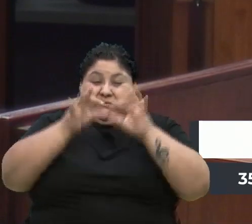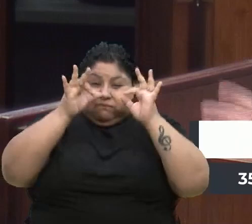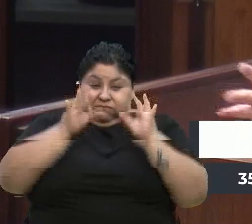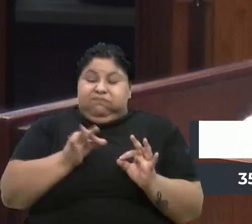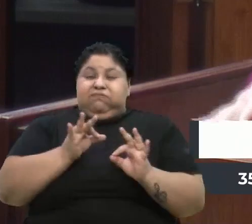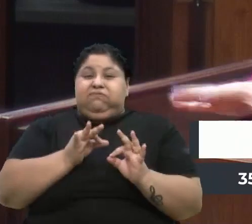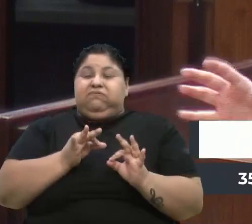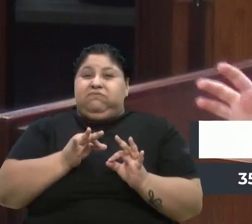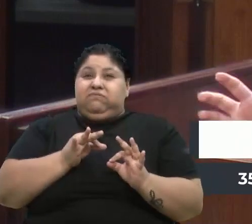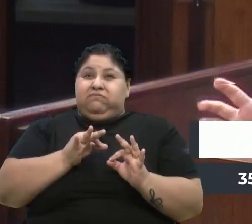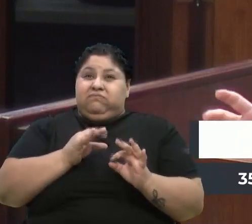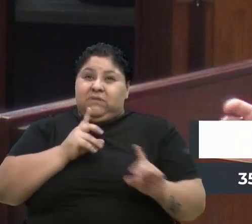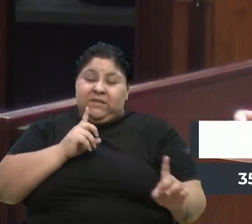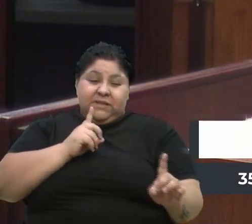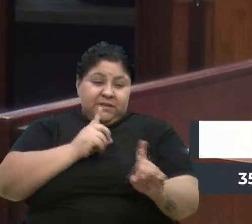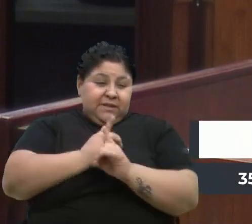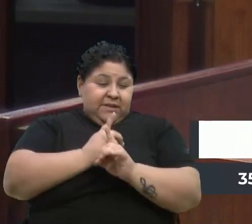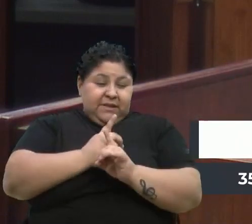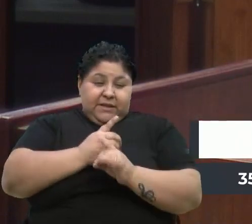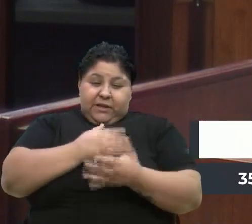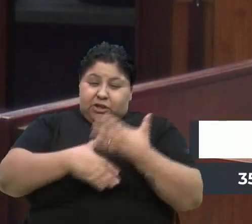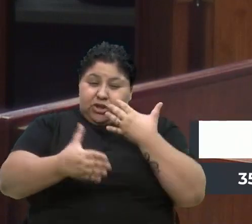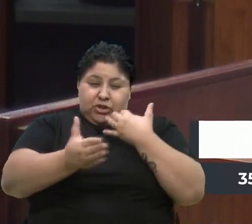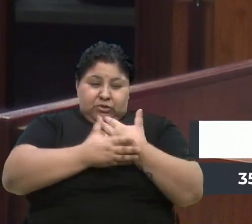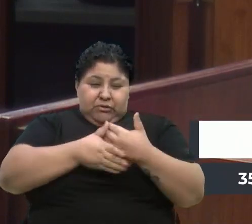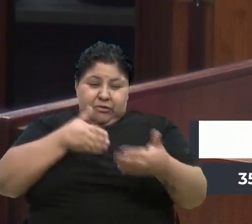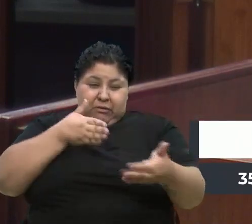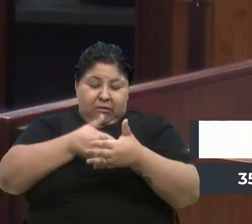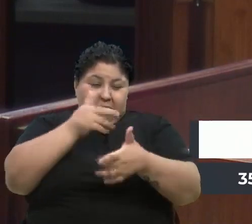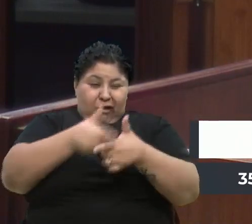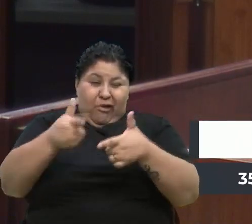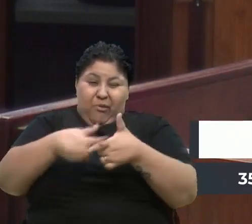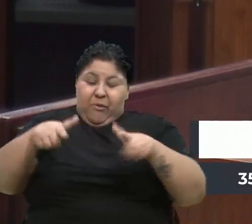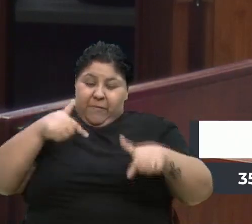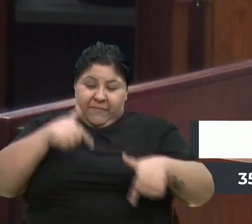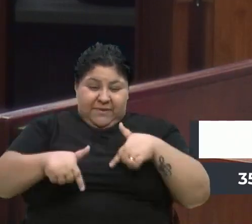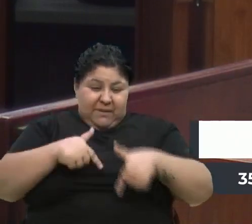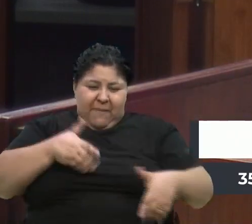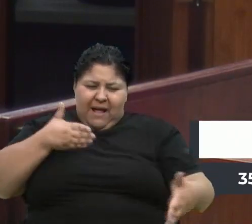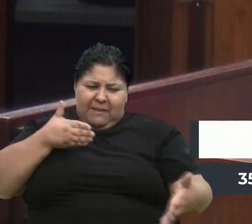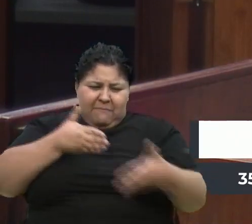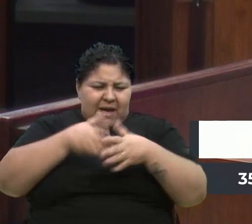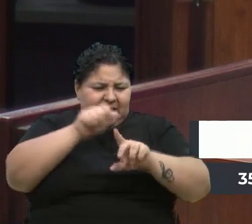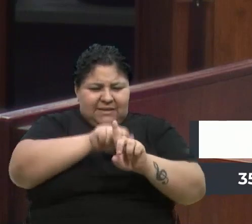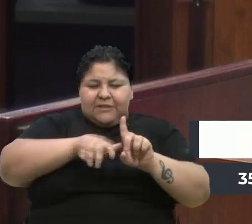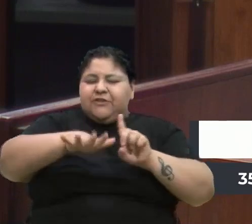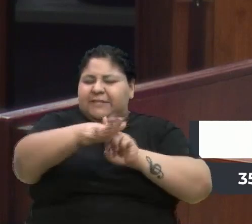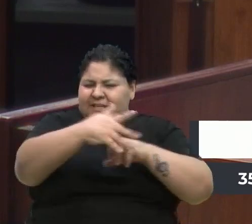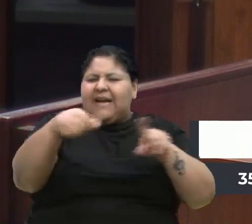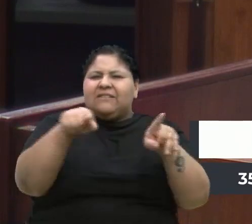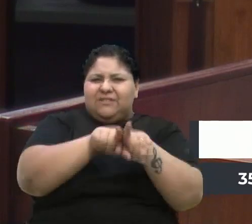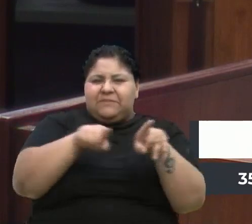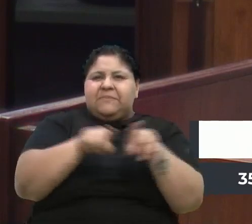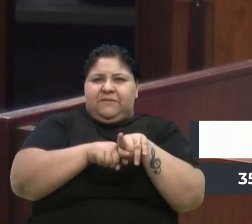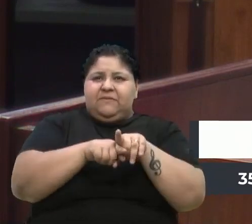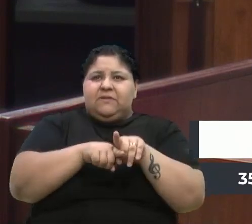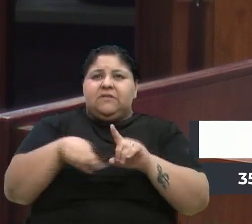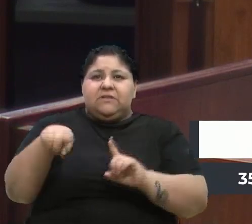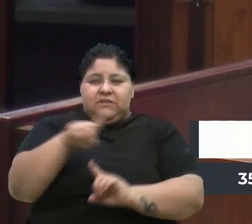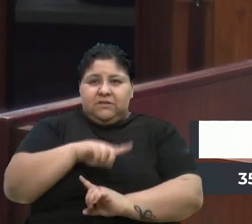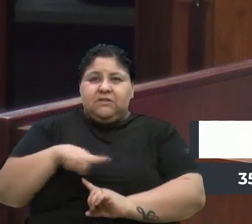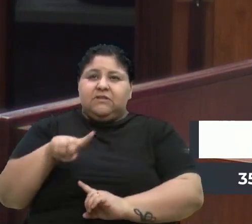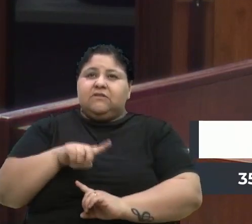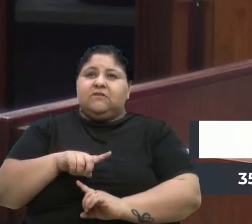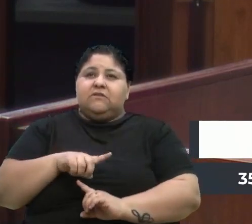acaba afetando todo o ambiente de trabalho daquela mulher, impacta muito na sociedade também, e que a gente, com